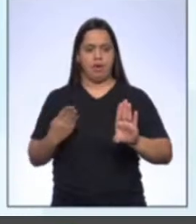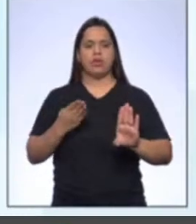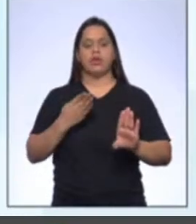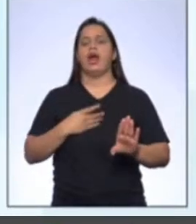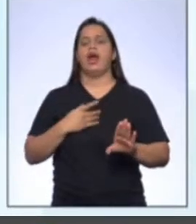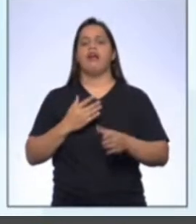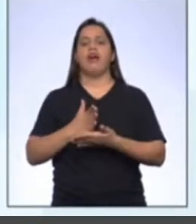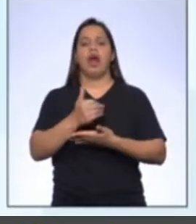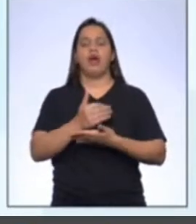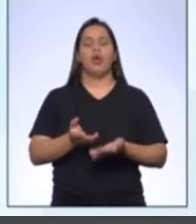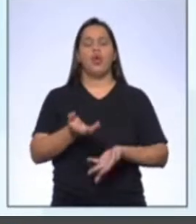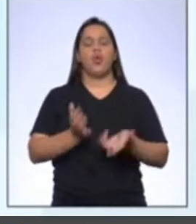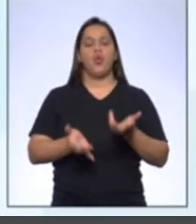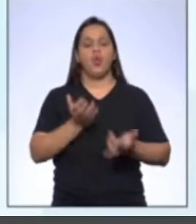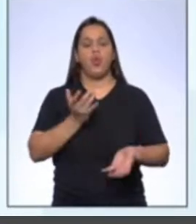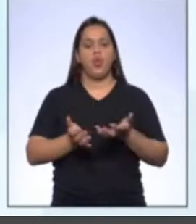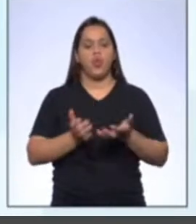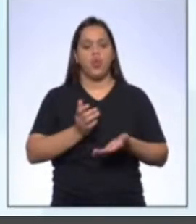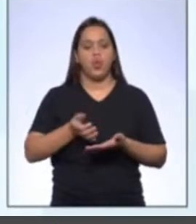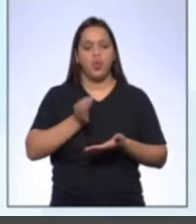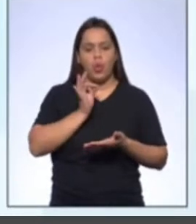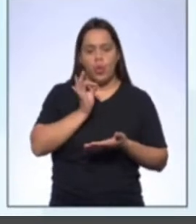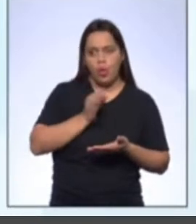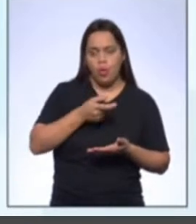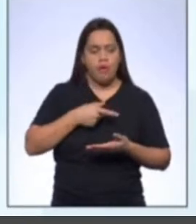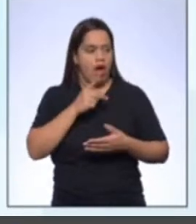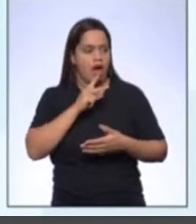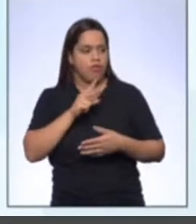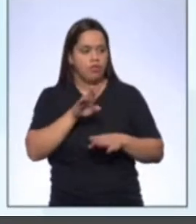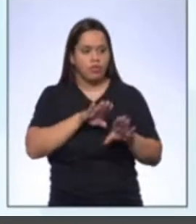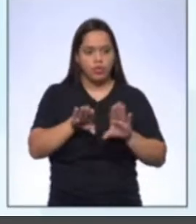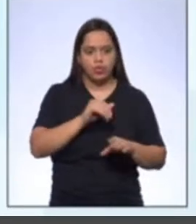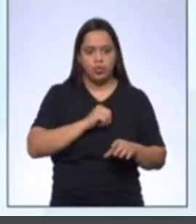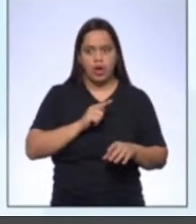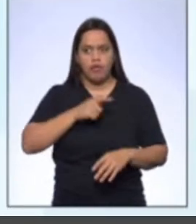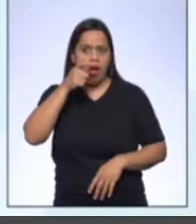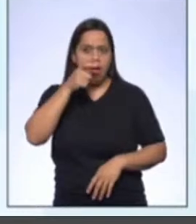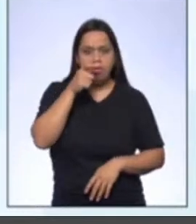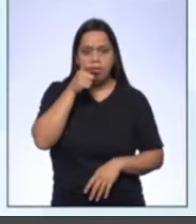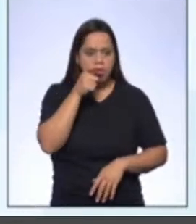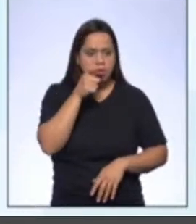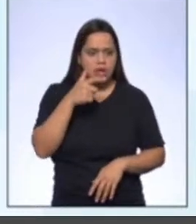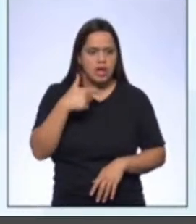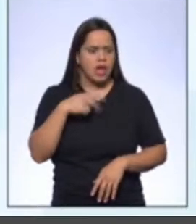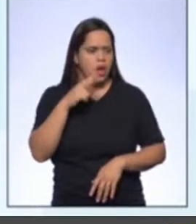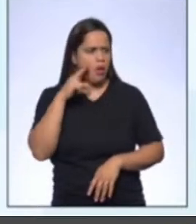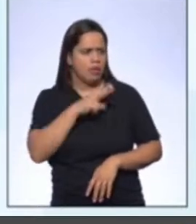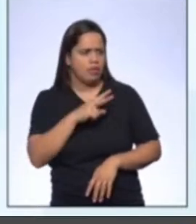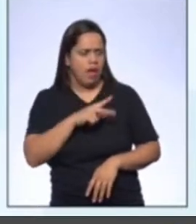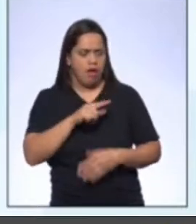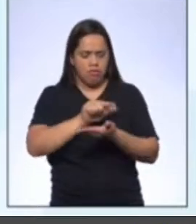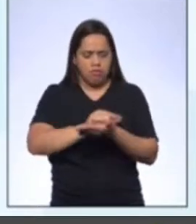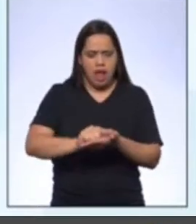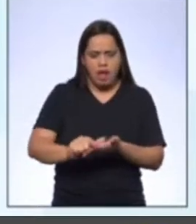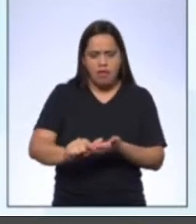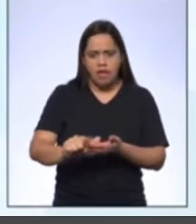quero ficar de vigia, ela avisou. O assoalho ainda estava limpo, me abracei ao urso.